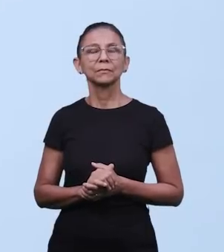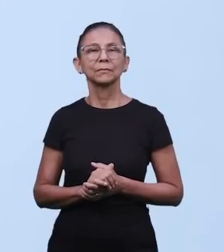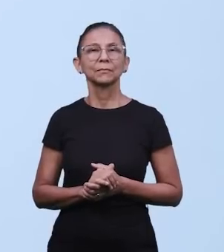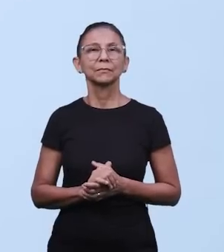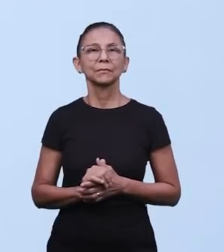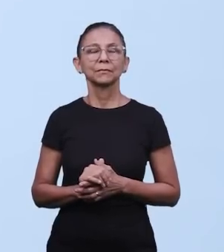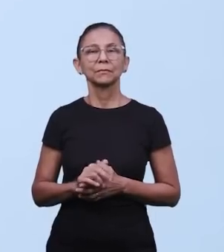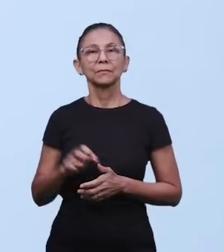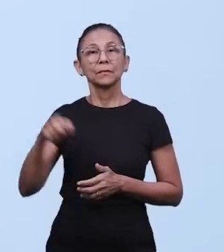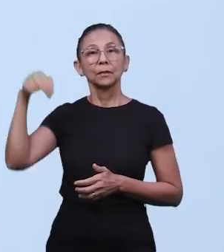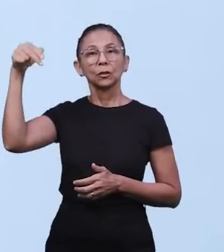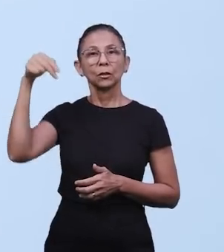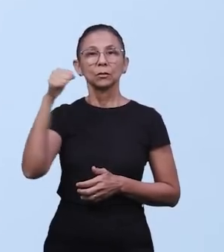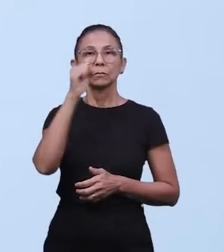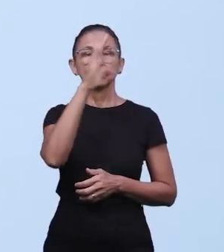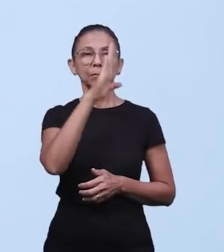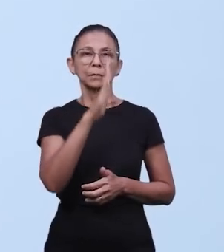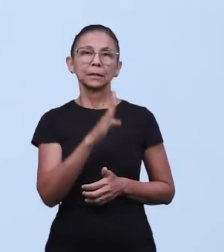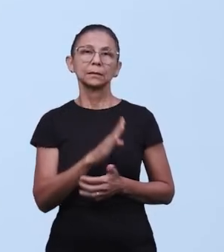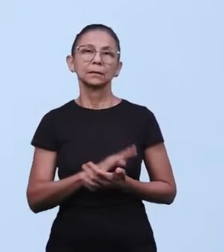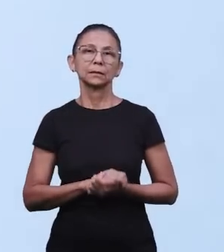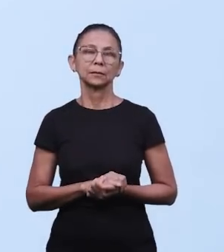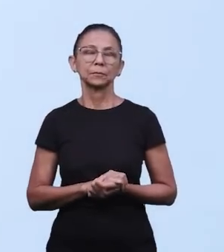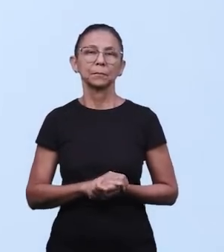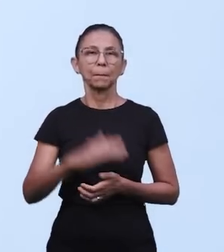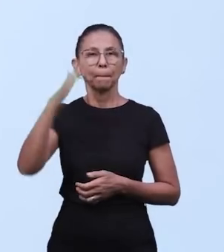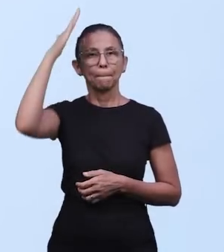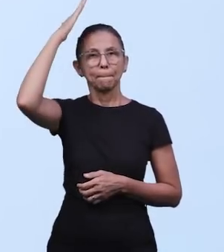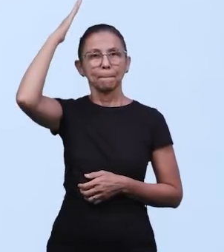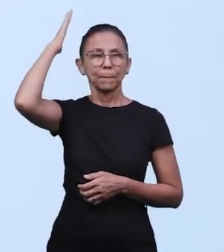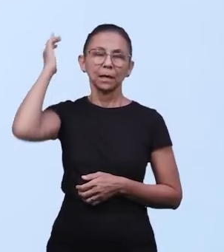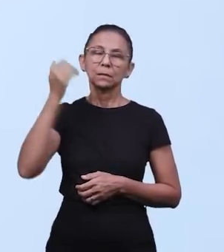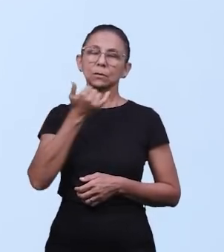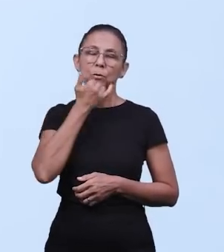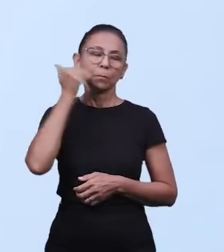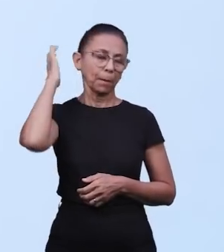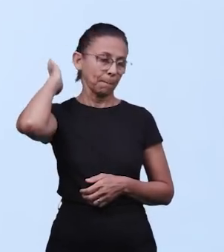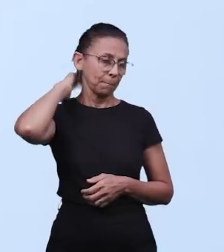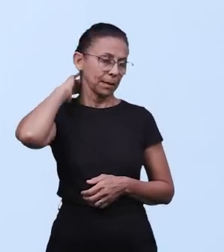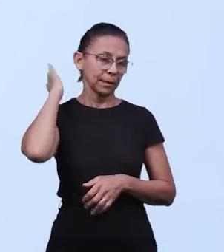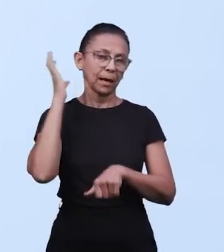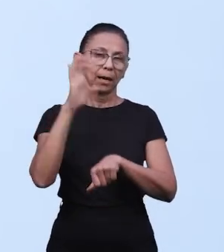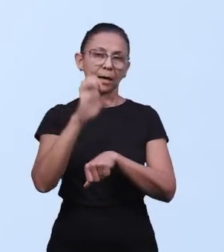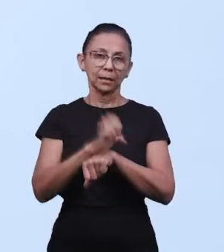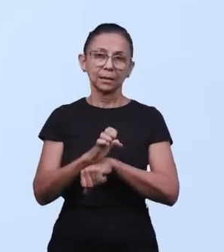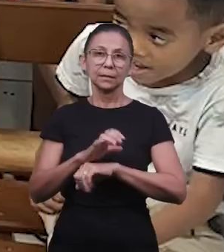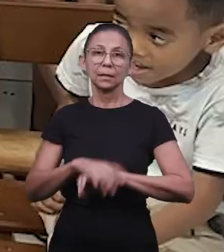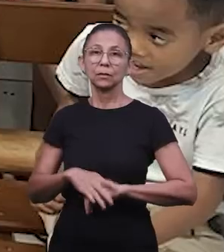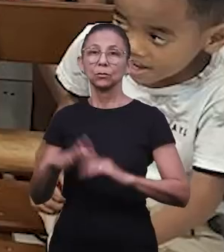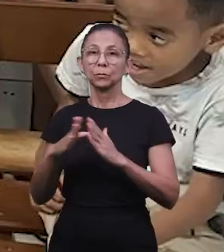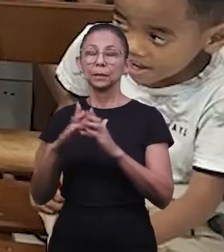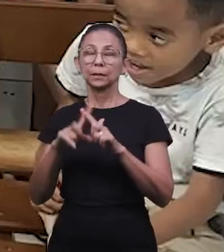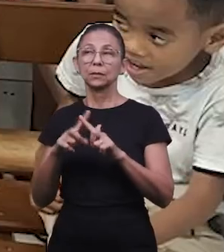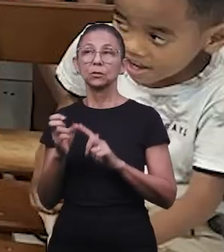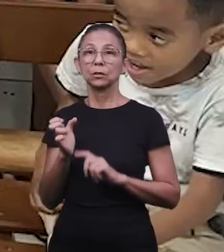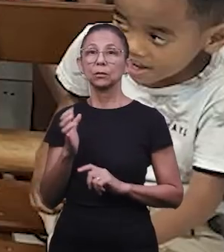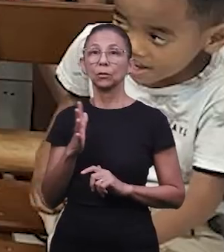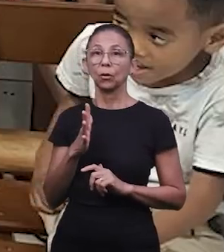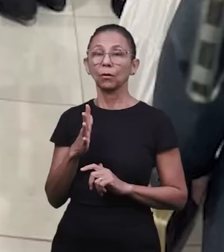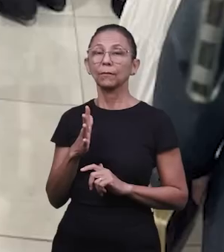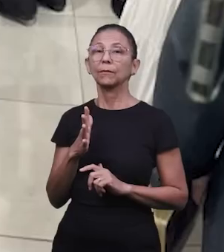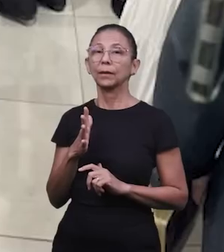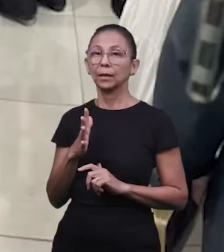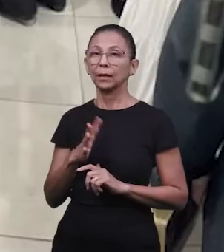iniciar o nosso boletim lá pela região norte do Brasil, começando pelo estado do Pará, onde tivemos mais uma consagração